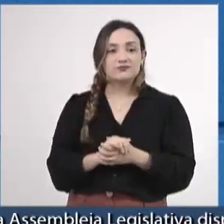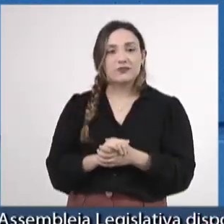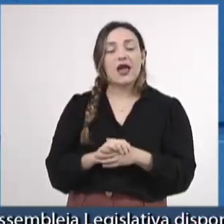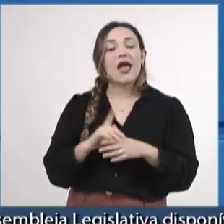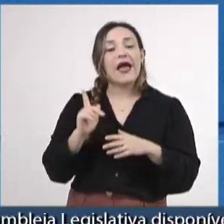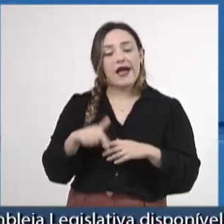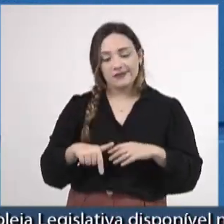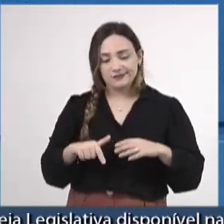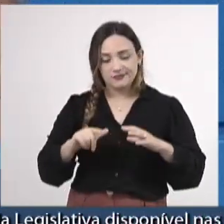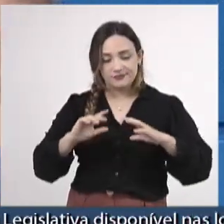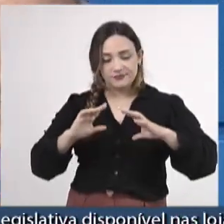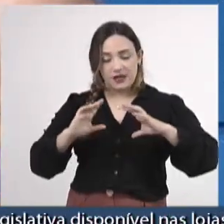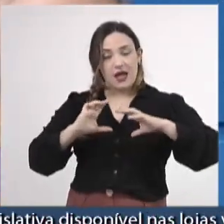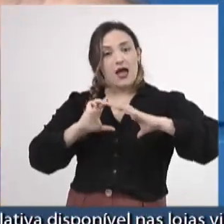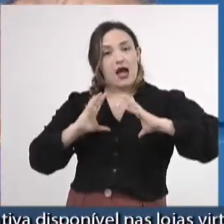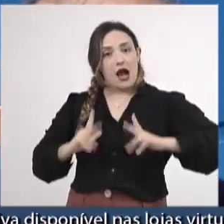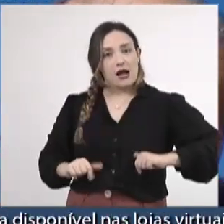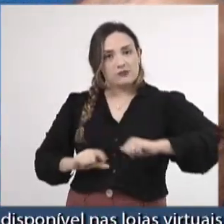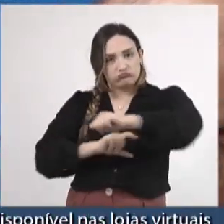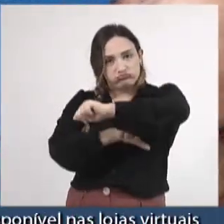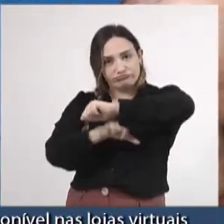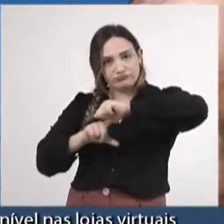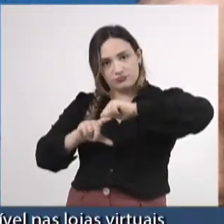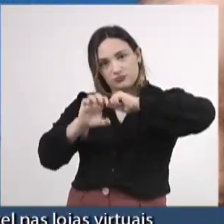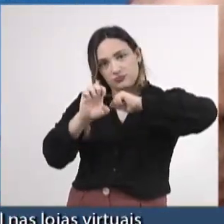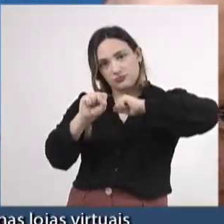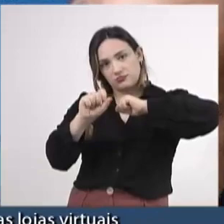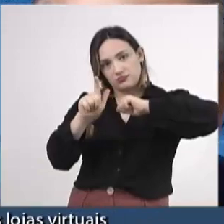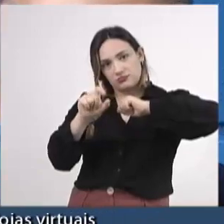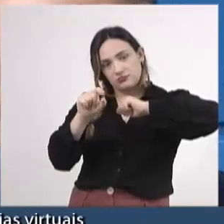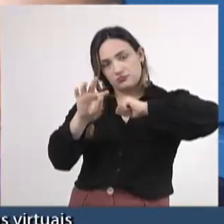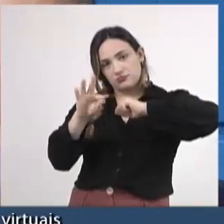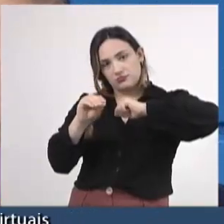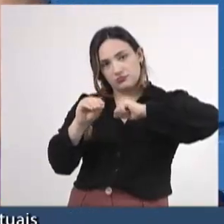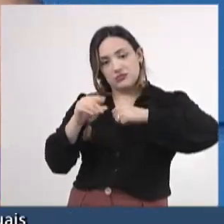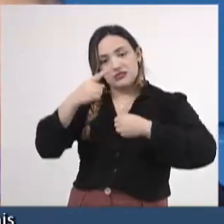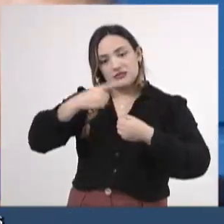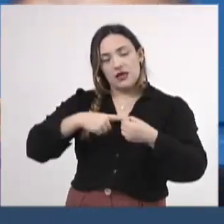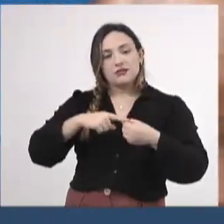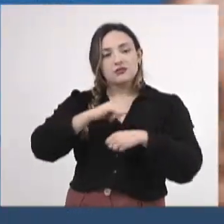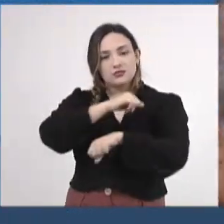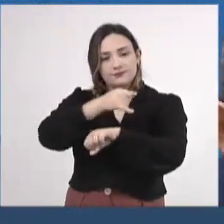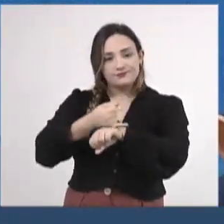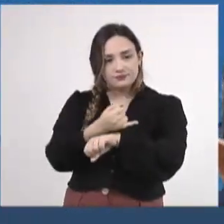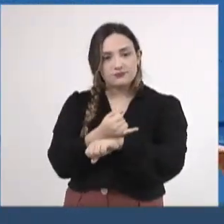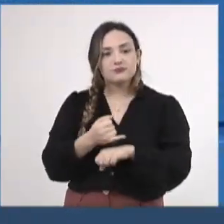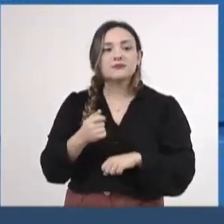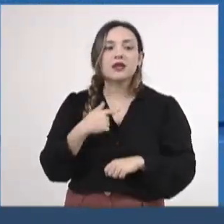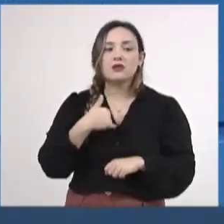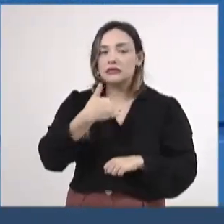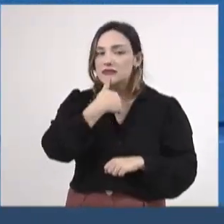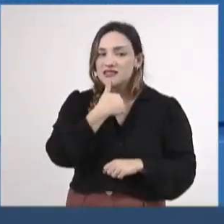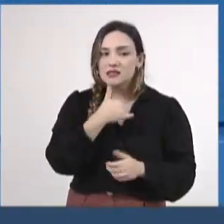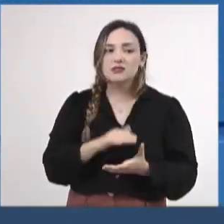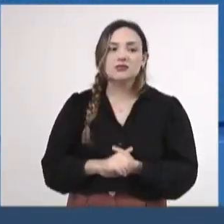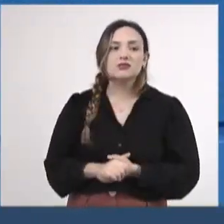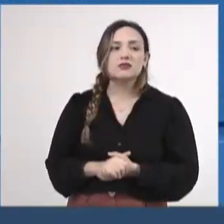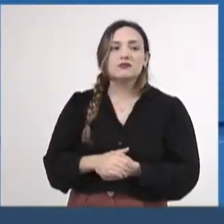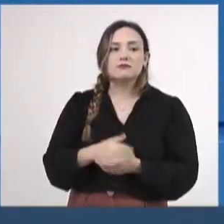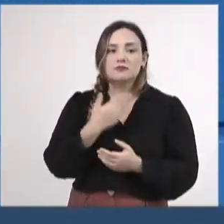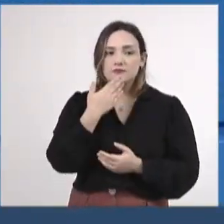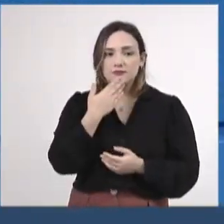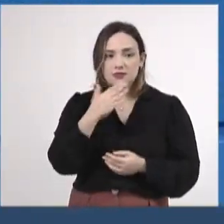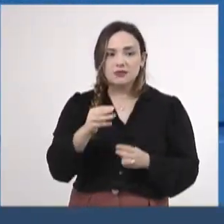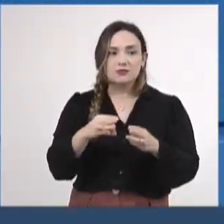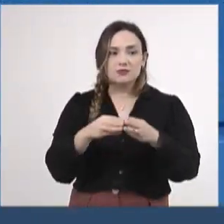esgoto na Vila poço velho no município de Jardim e por fim senhor com muita lamentação é